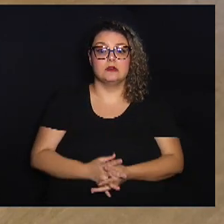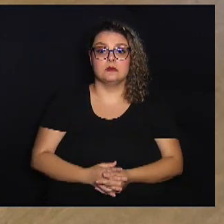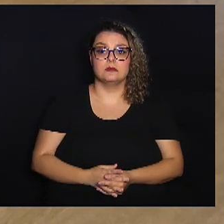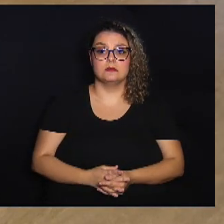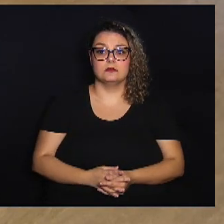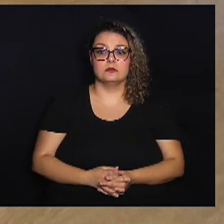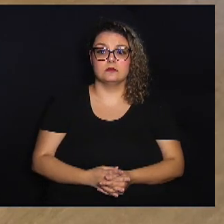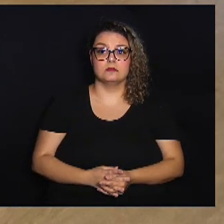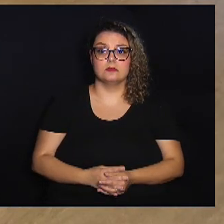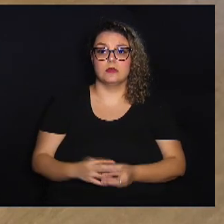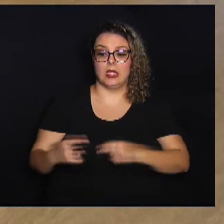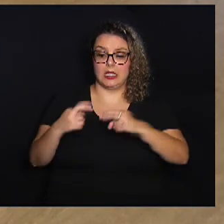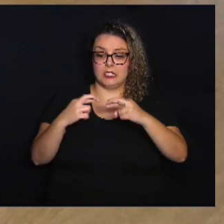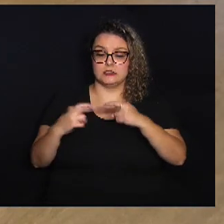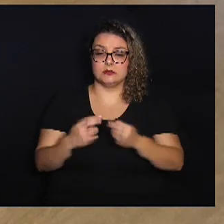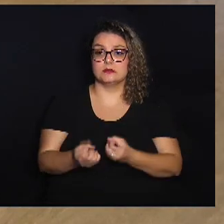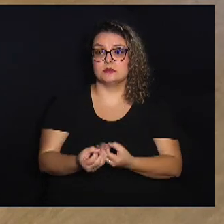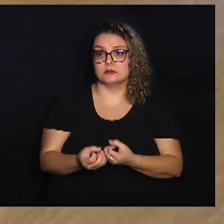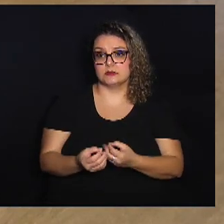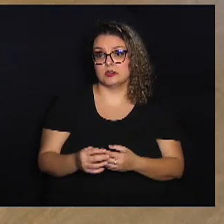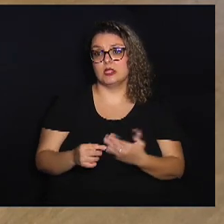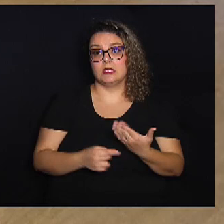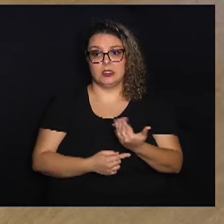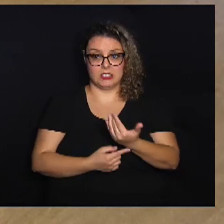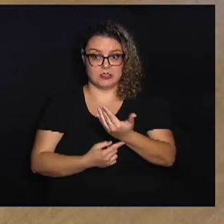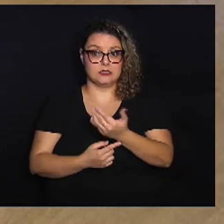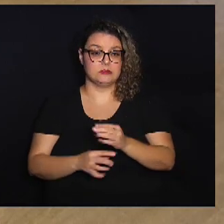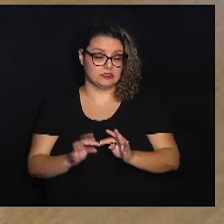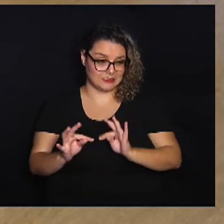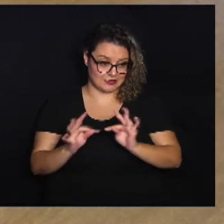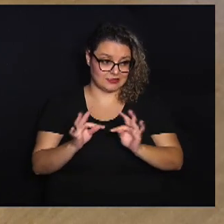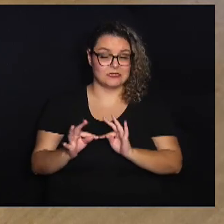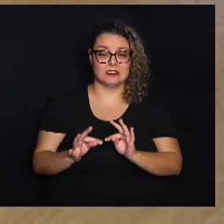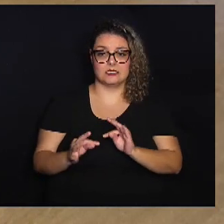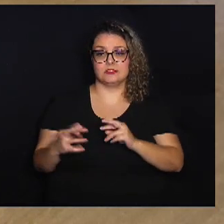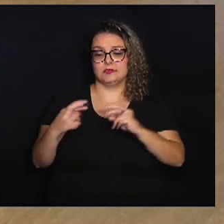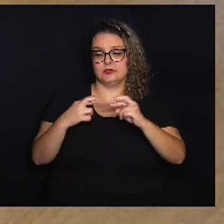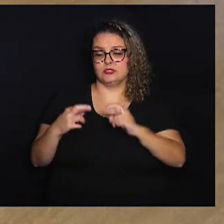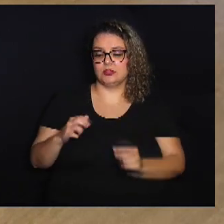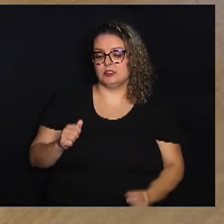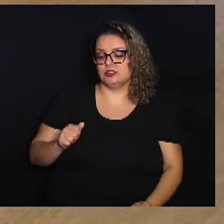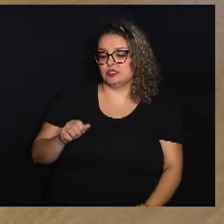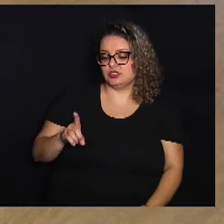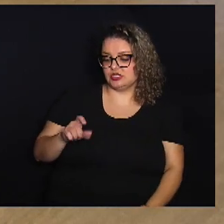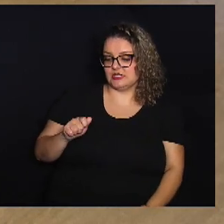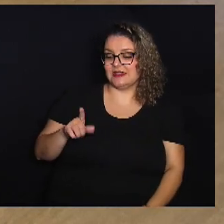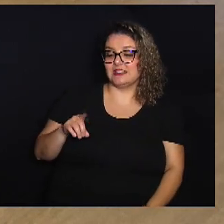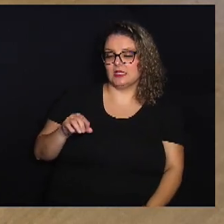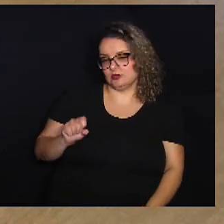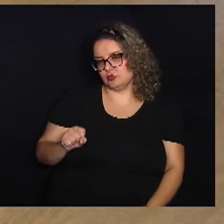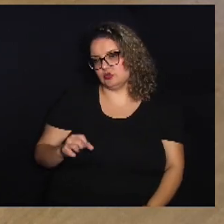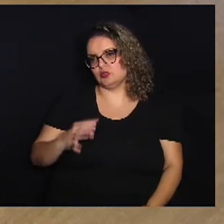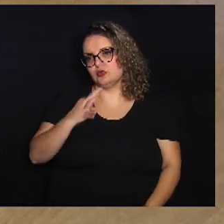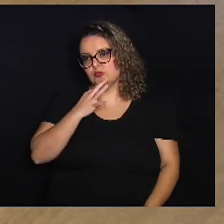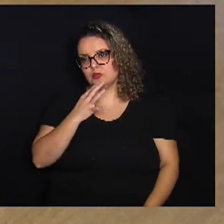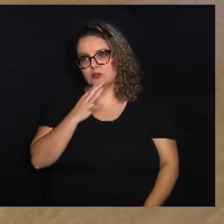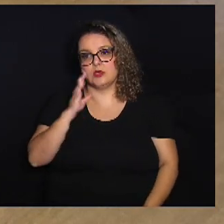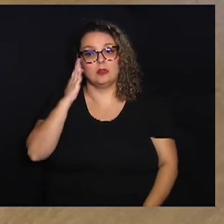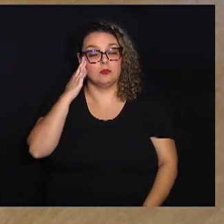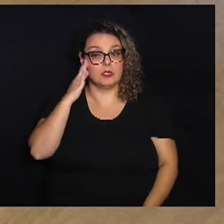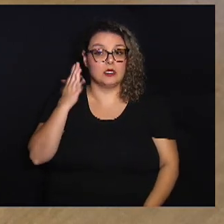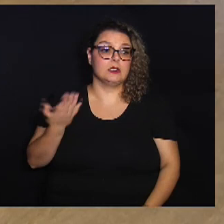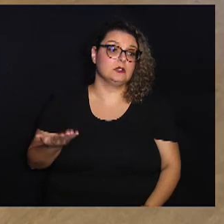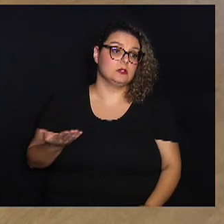São as análises de dados, as técnicas de análise de dados que a gente precisa conhecer para entender bem